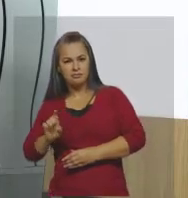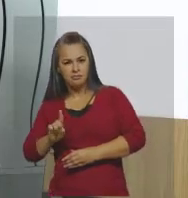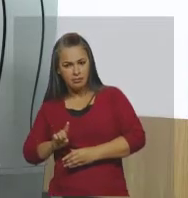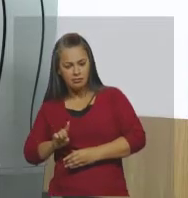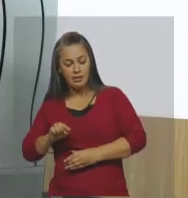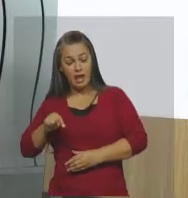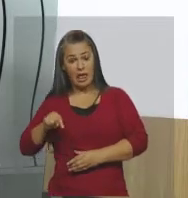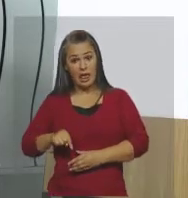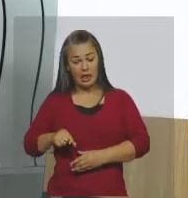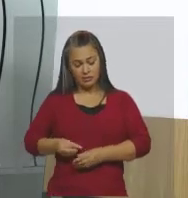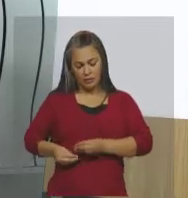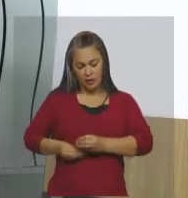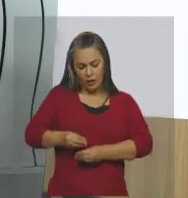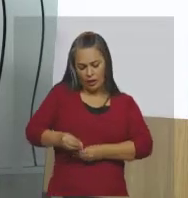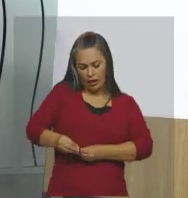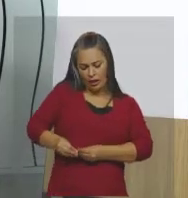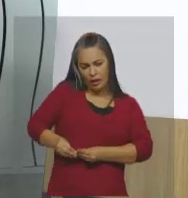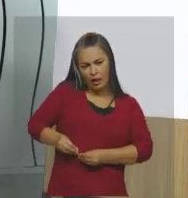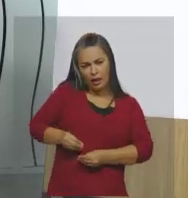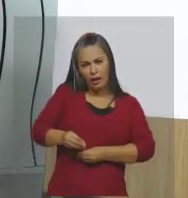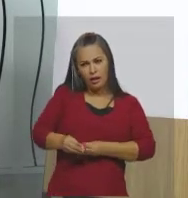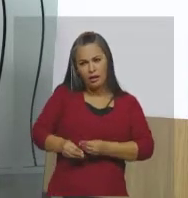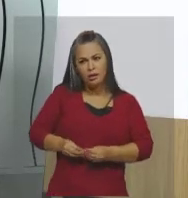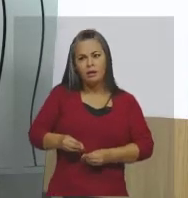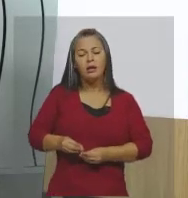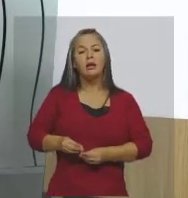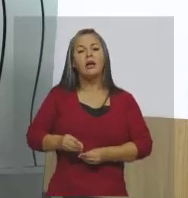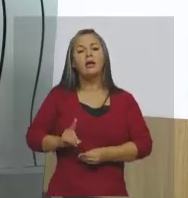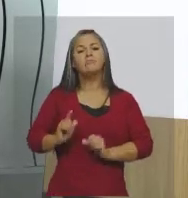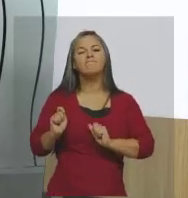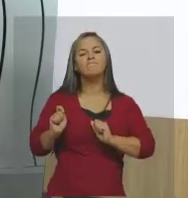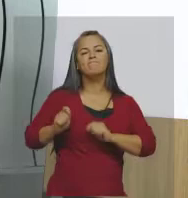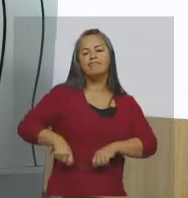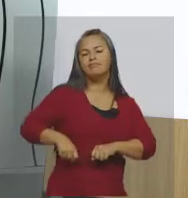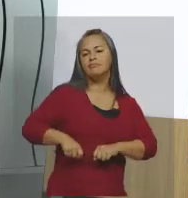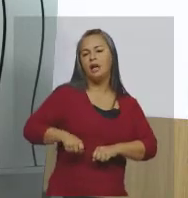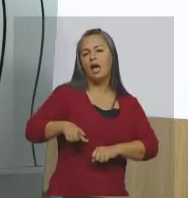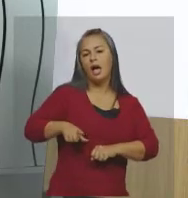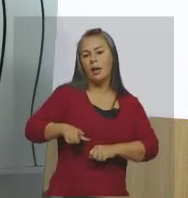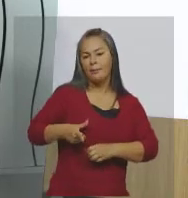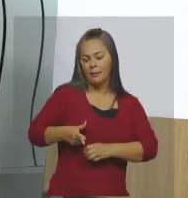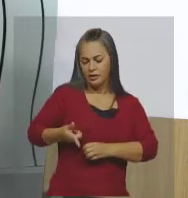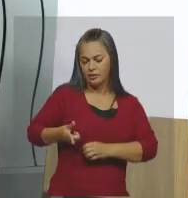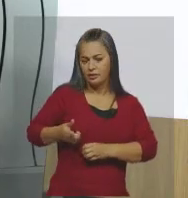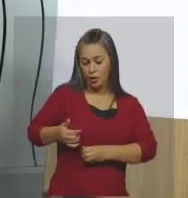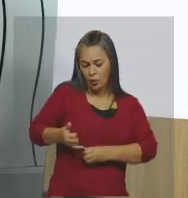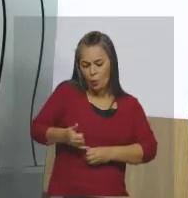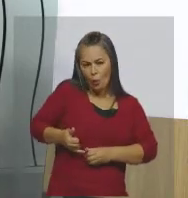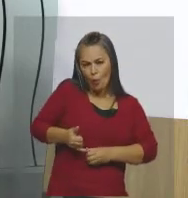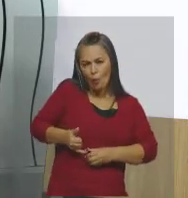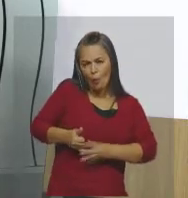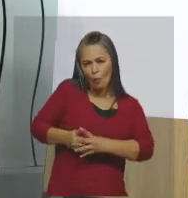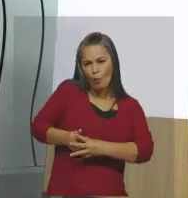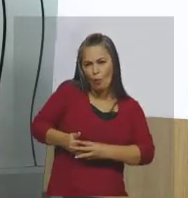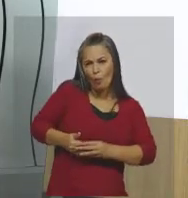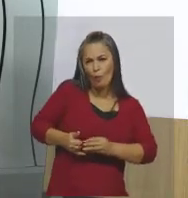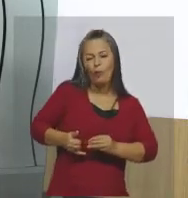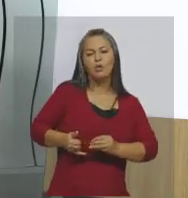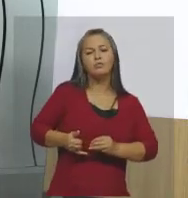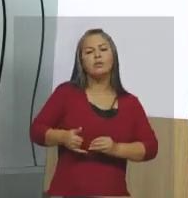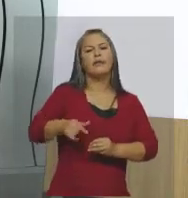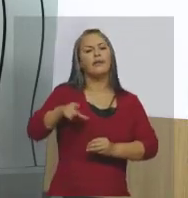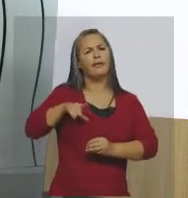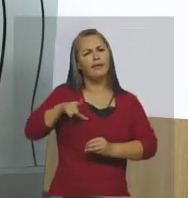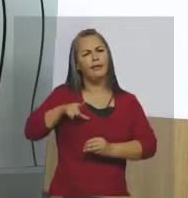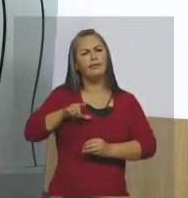sais produzidos lá no fígado, pela vesícula biliar, vão abrir também essas gorduras, e aí vai entrar uma enzima também agindo